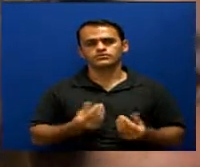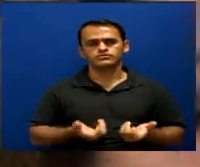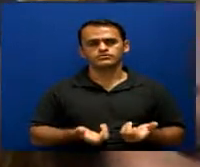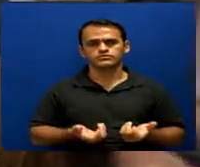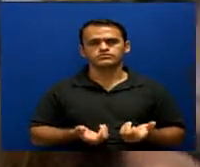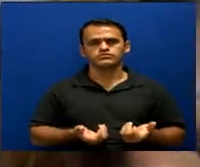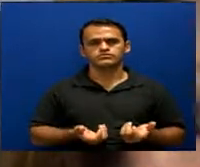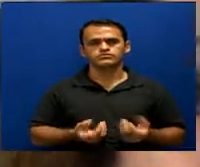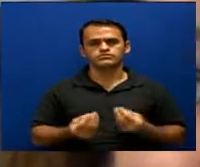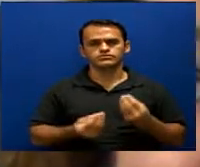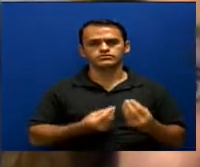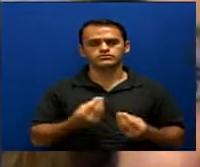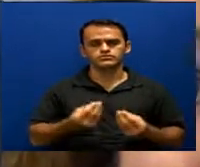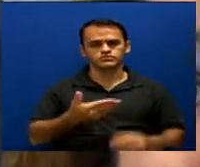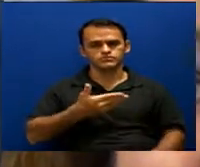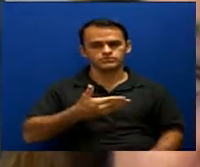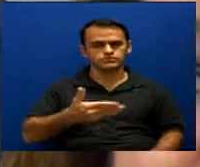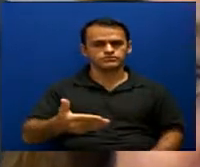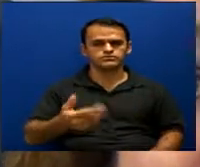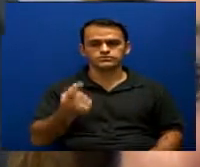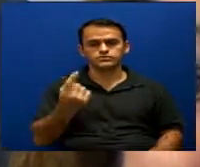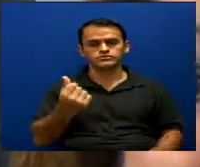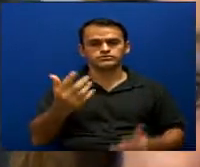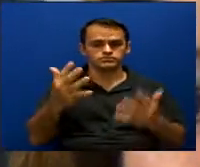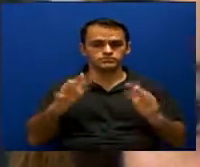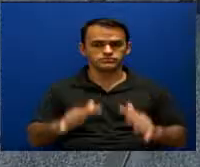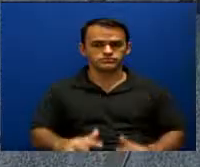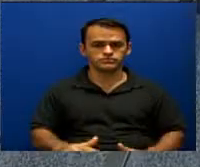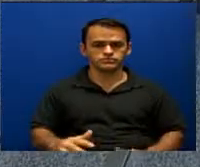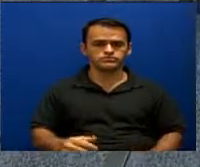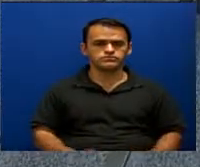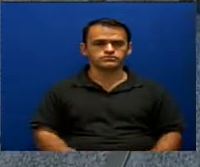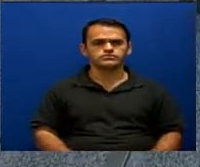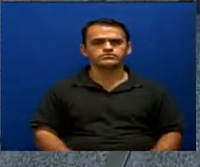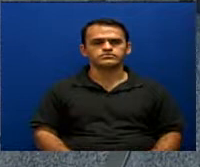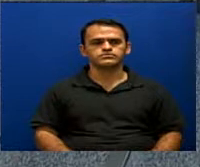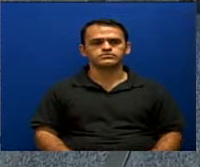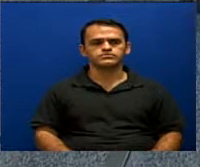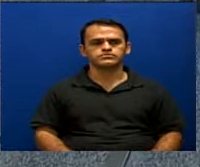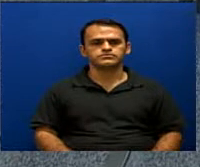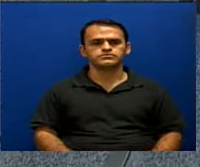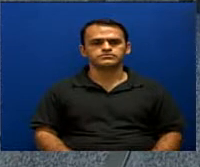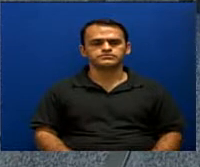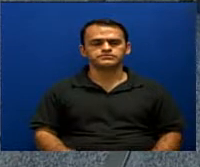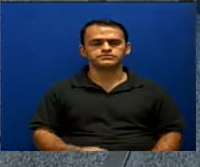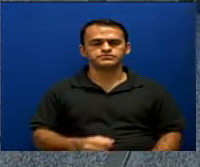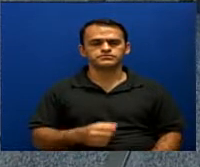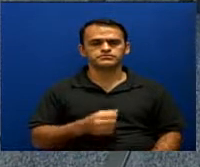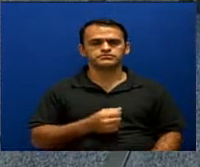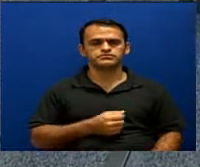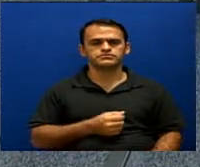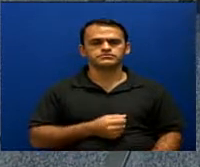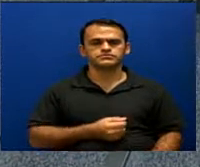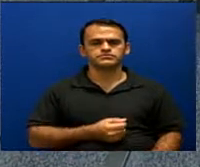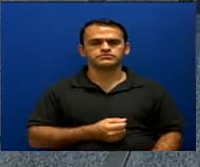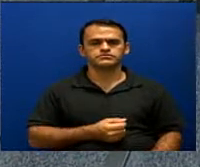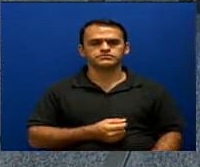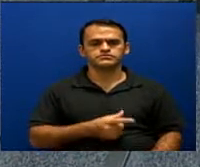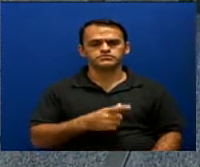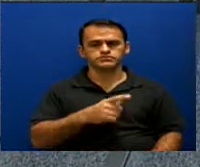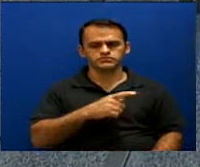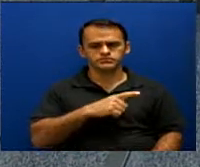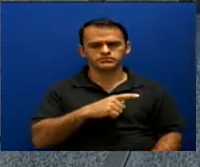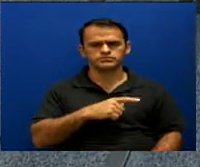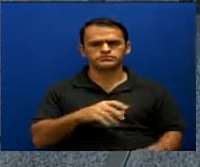esse não mostra o impacto financeiro. Parece que tem uma solicitação de, inclusive, tem um